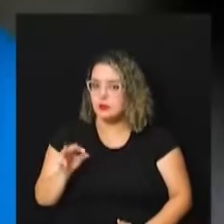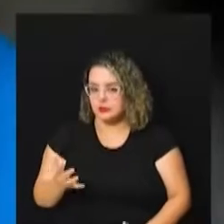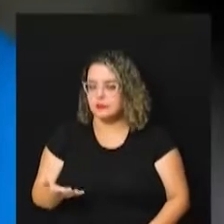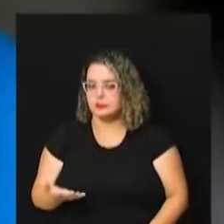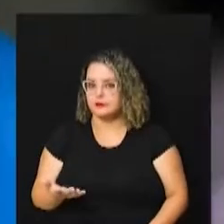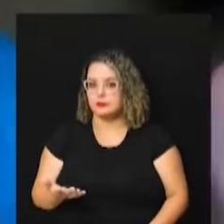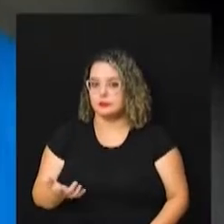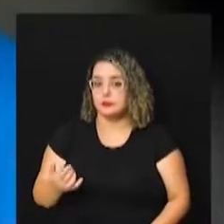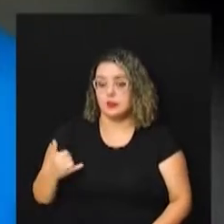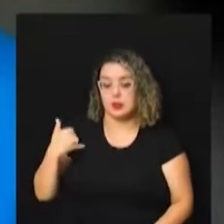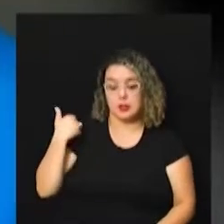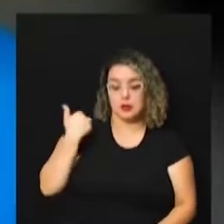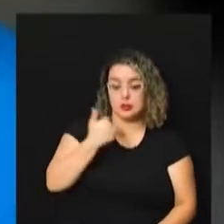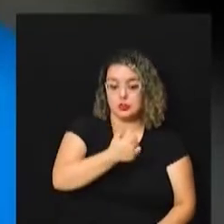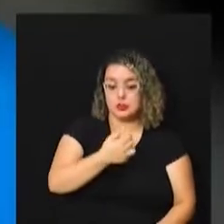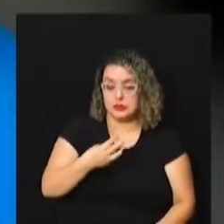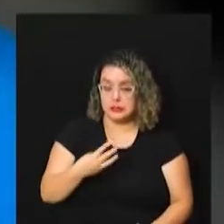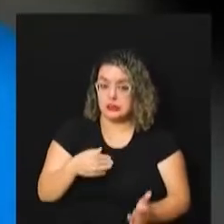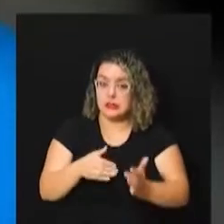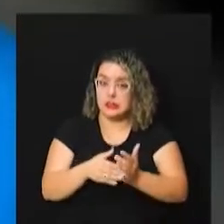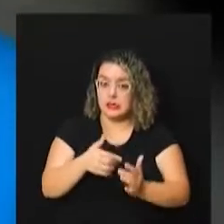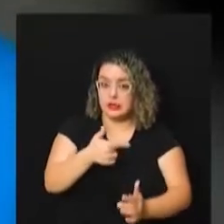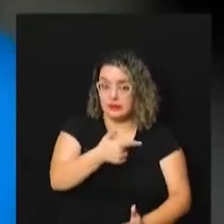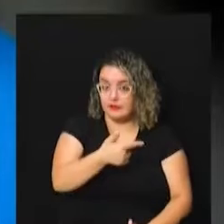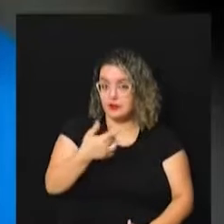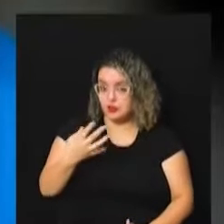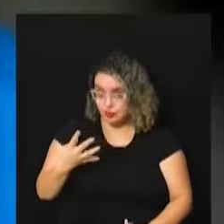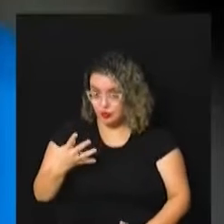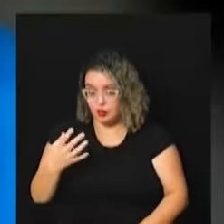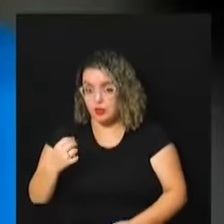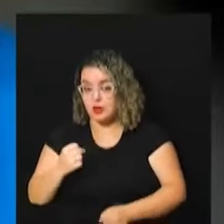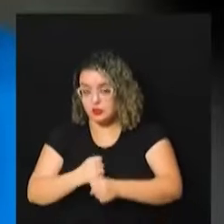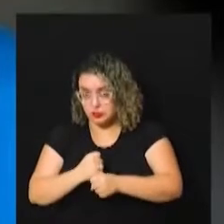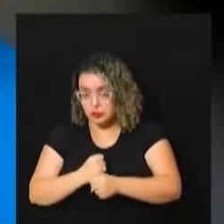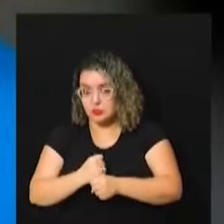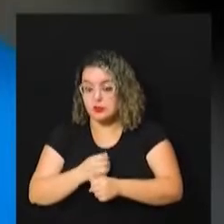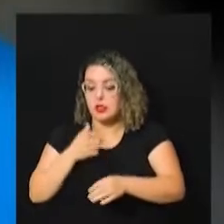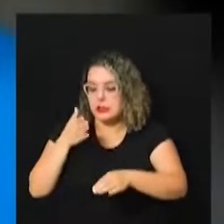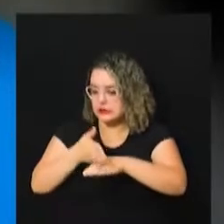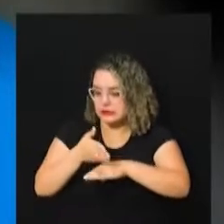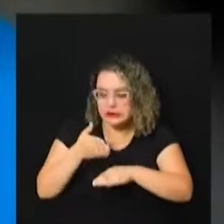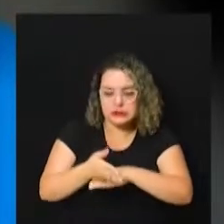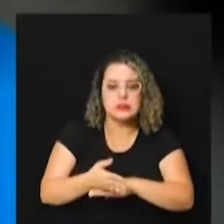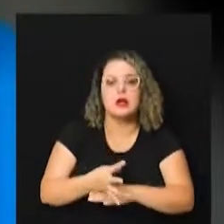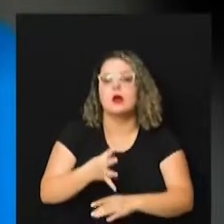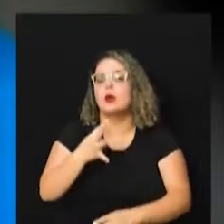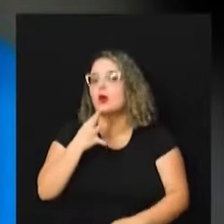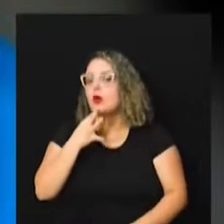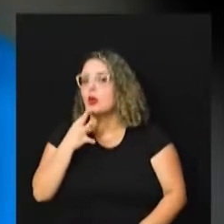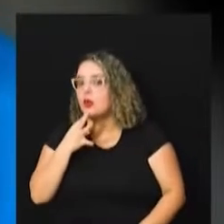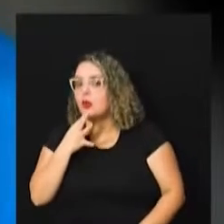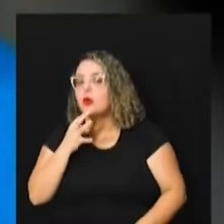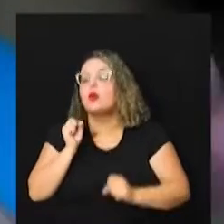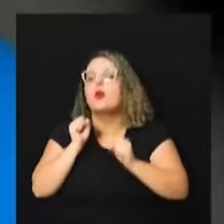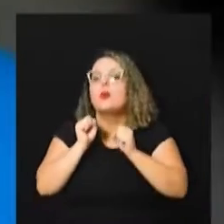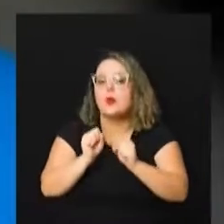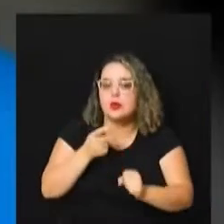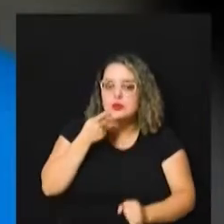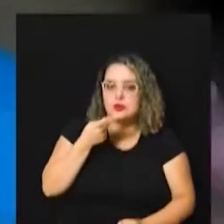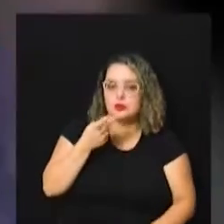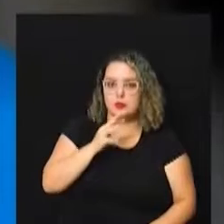Eu Quero Falar. A segunda chama Eu Quero Me Inspirar. E essa Eu Quero Falar, que é justamente